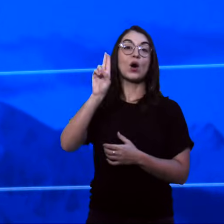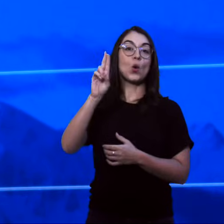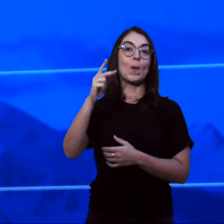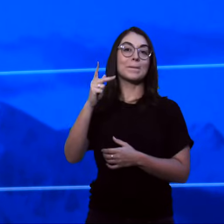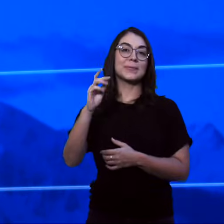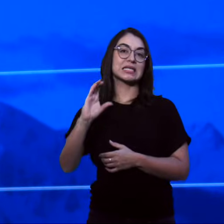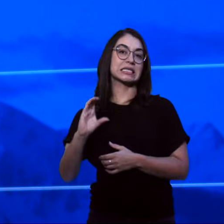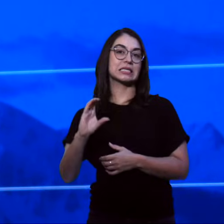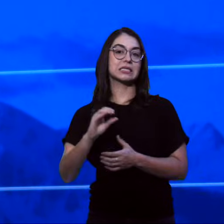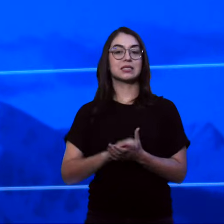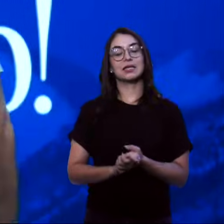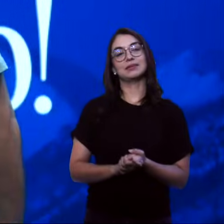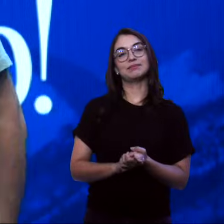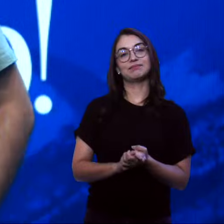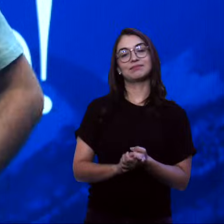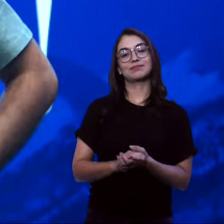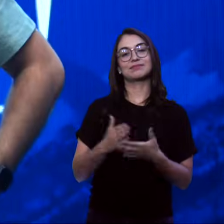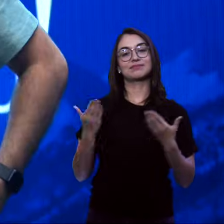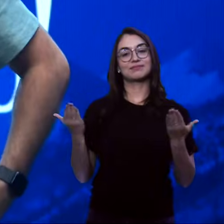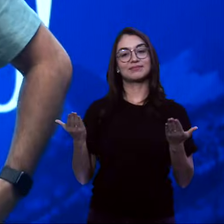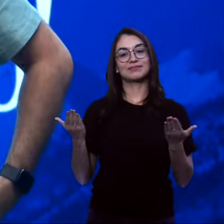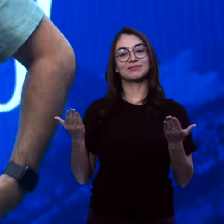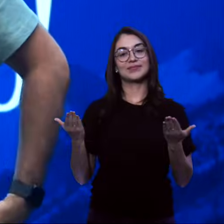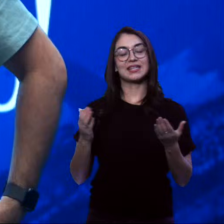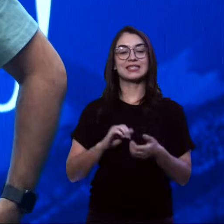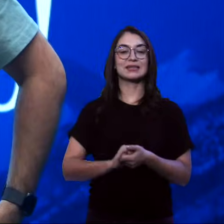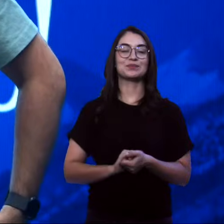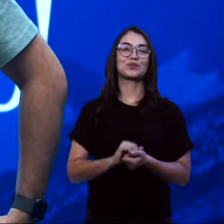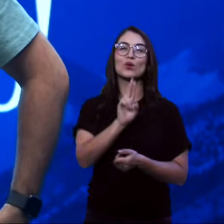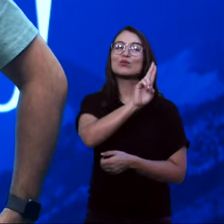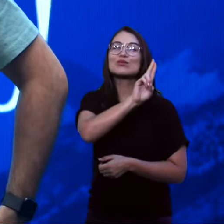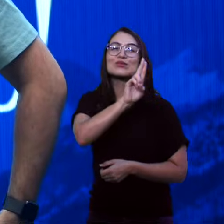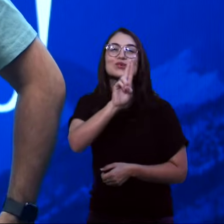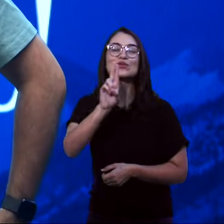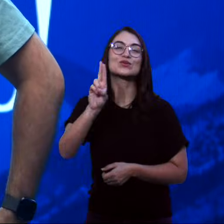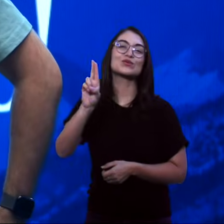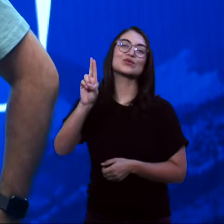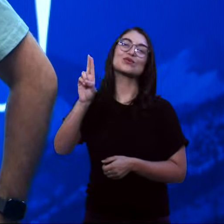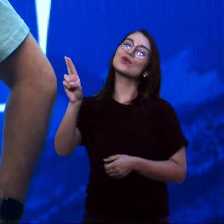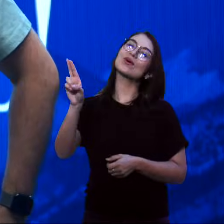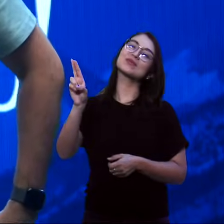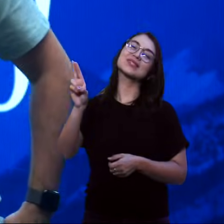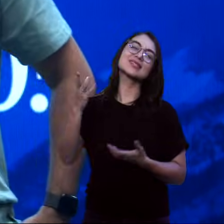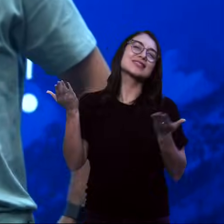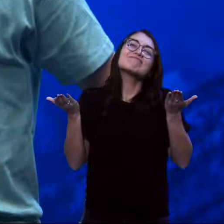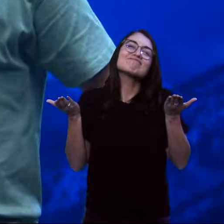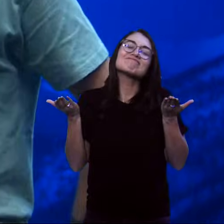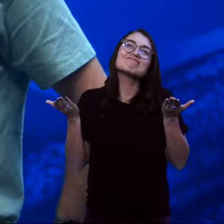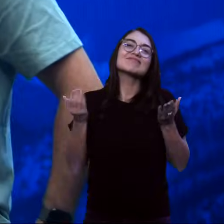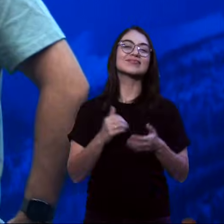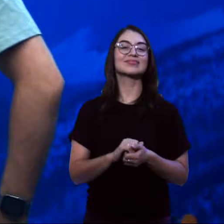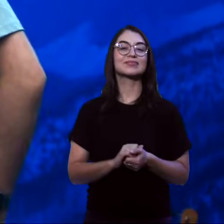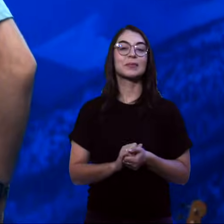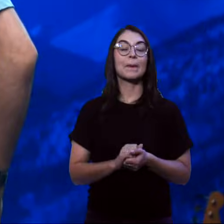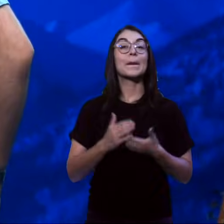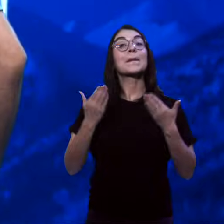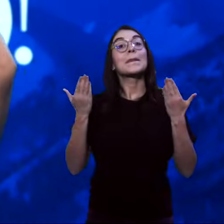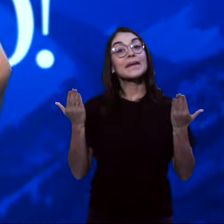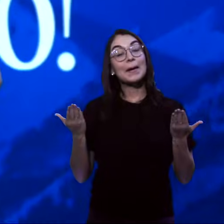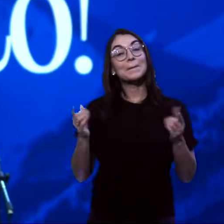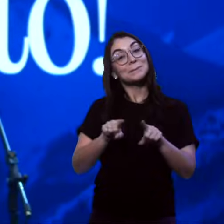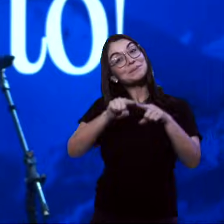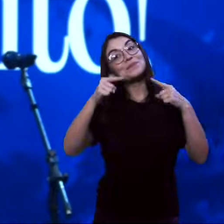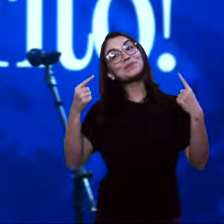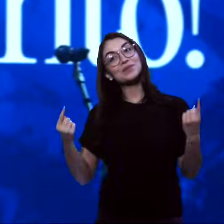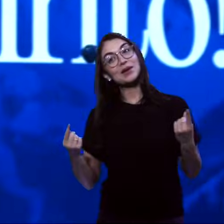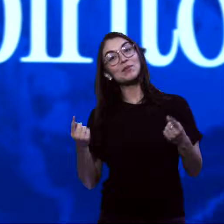era Jovens Profissionais. Gente do céu, eu não sei o que a gente tinha na cabeça naquela época, mas graças a Deus o novo